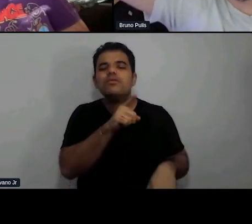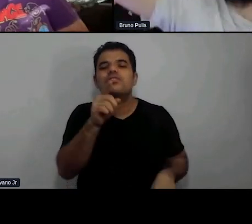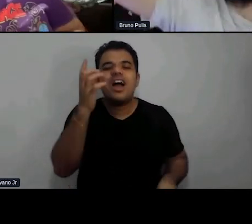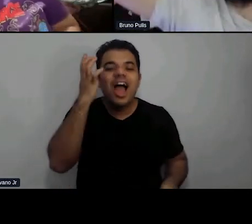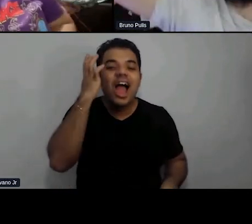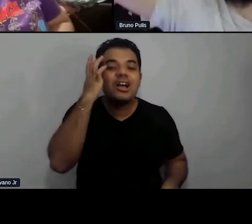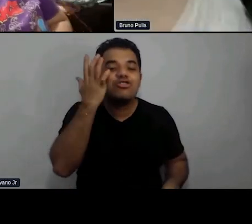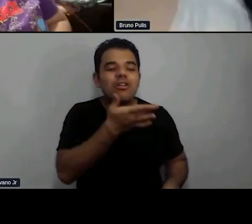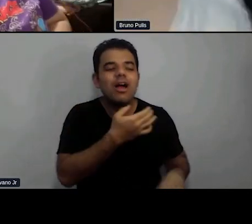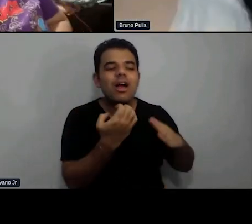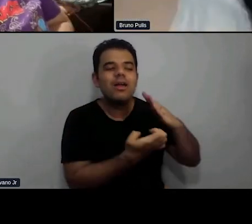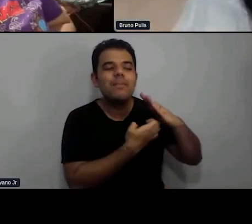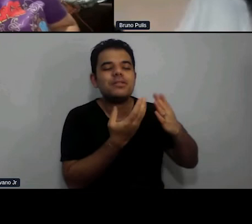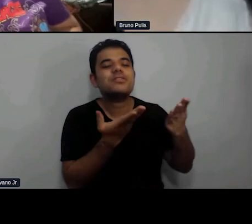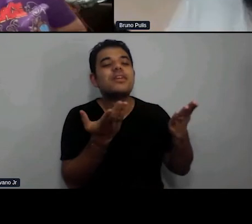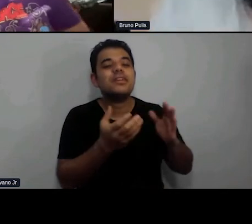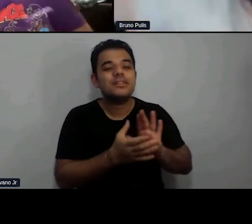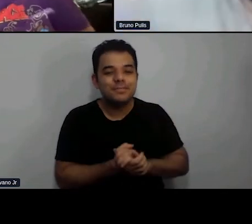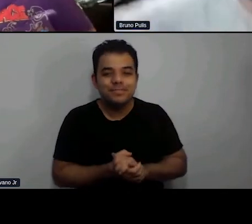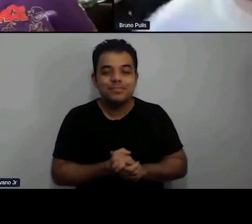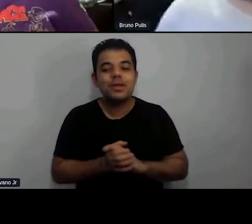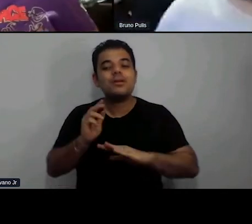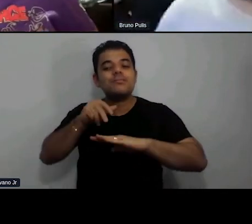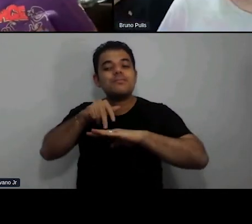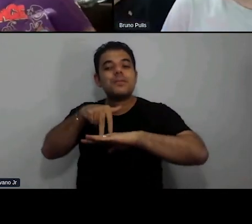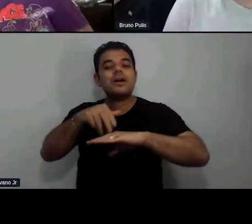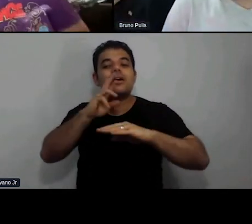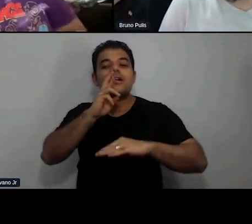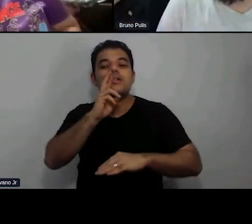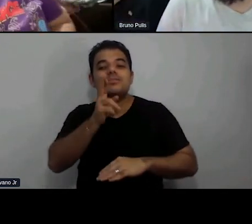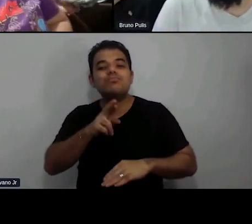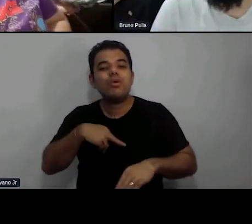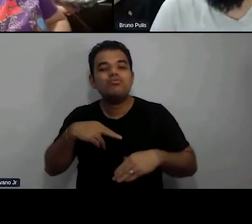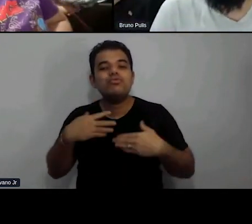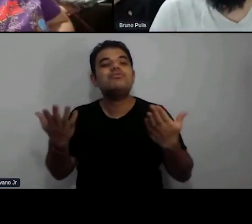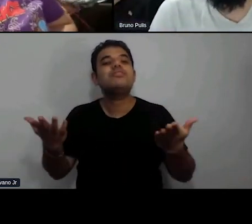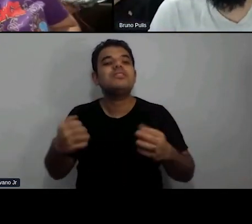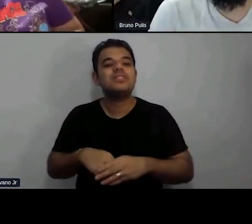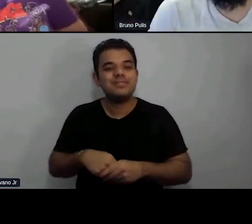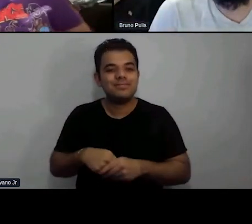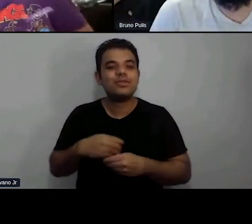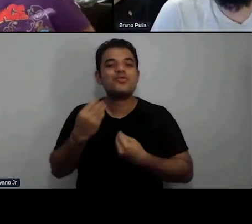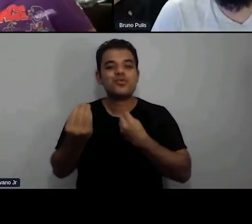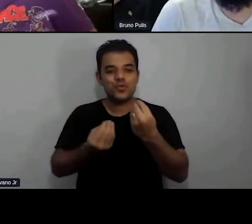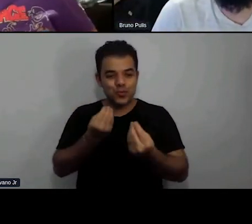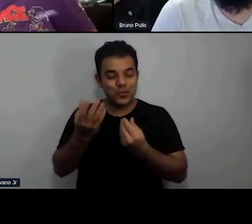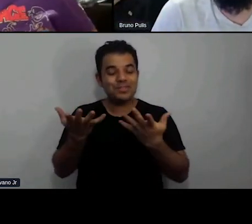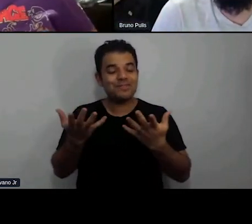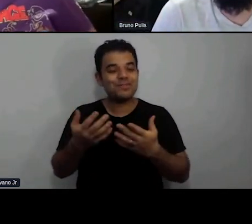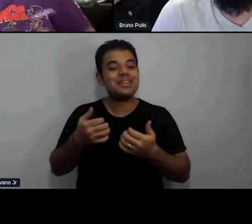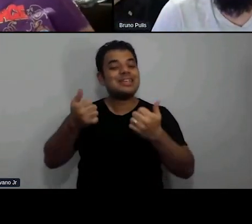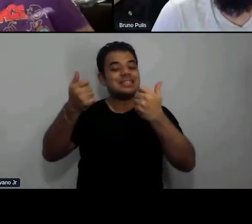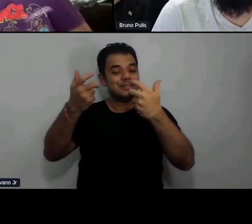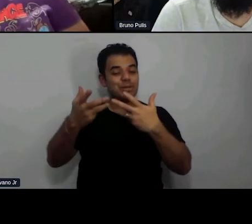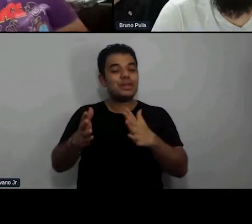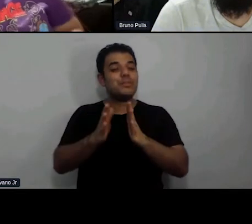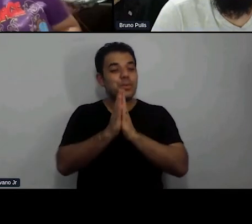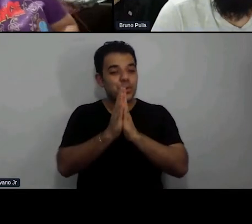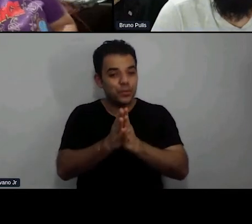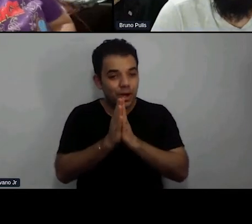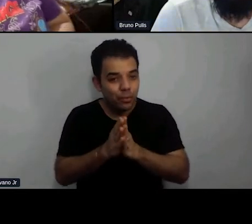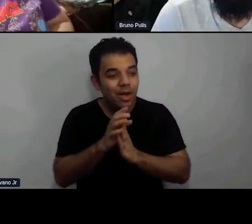acham disso? Como é que vocês se posicionam em relação a isso? Antes de tudo, expliquem para o pessoal o